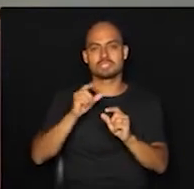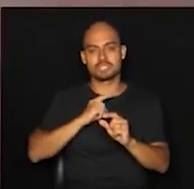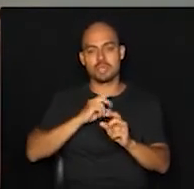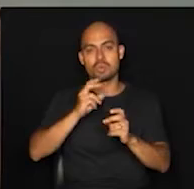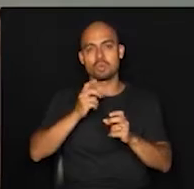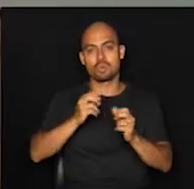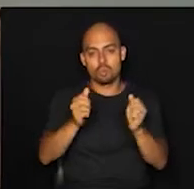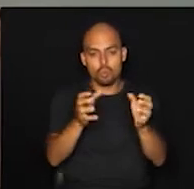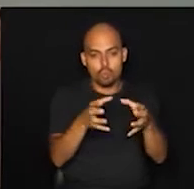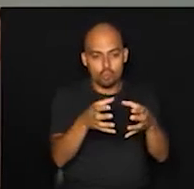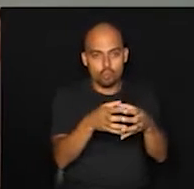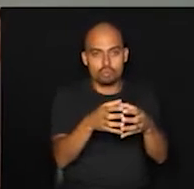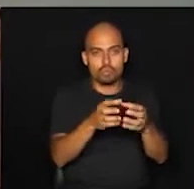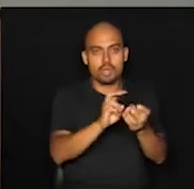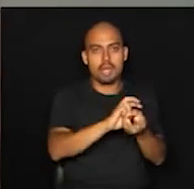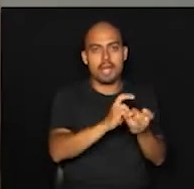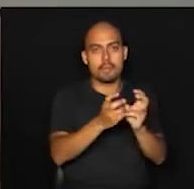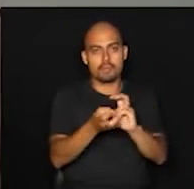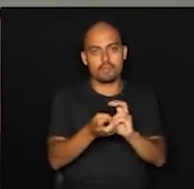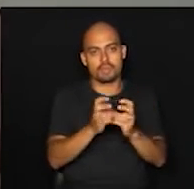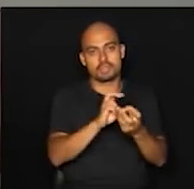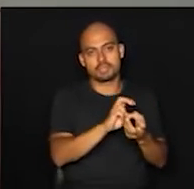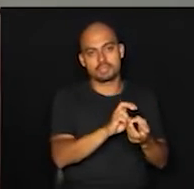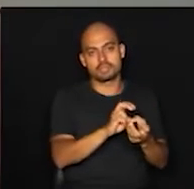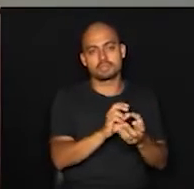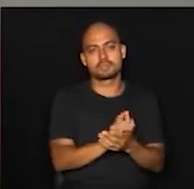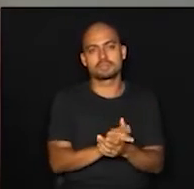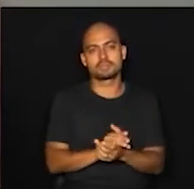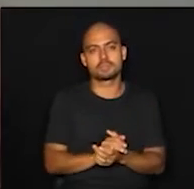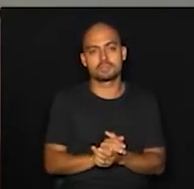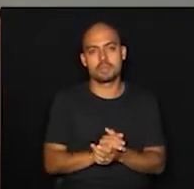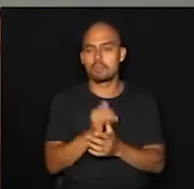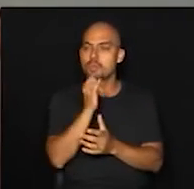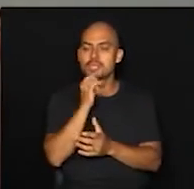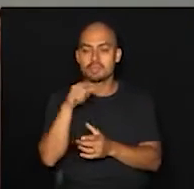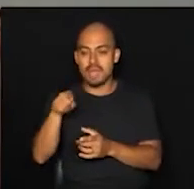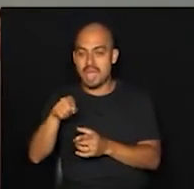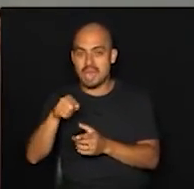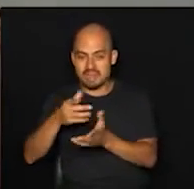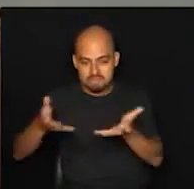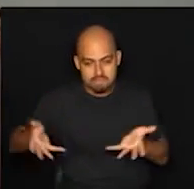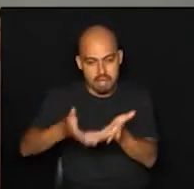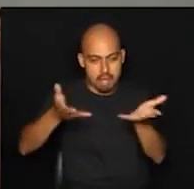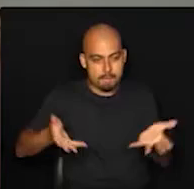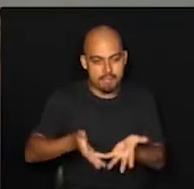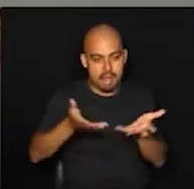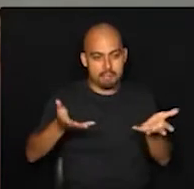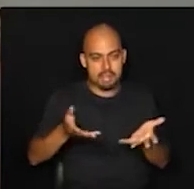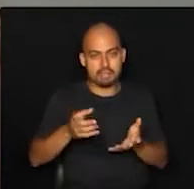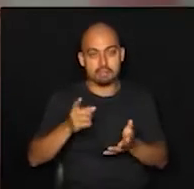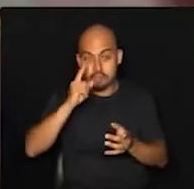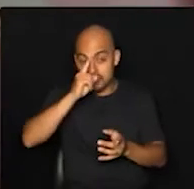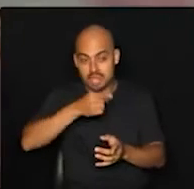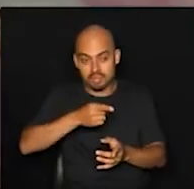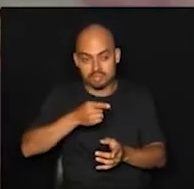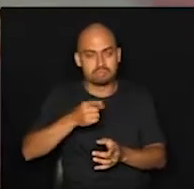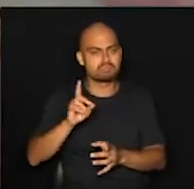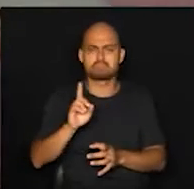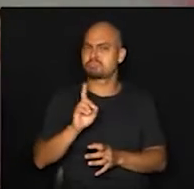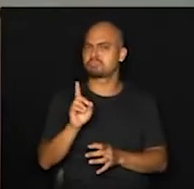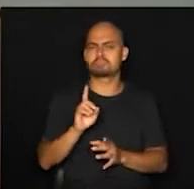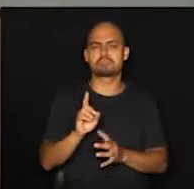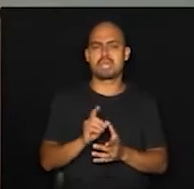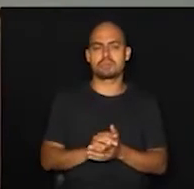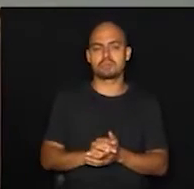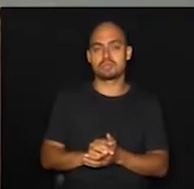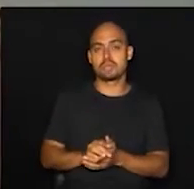né? Teve no Brasil inteiro. Não era ela que insuflava, dizendo façam isso e tal. Uhum. Dona Isabel, se você quiser ter uma